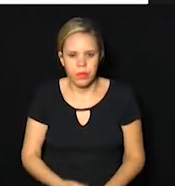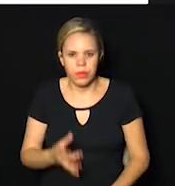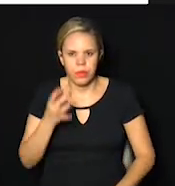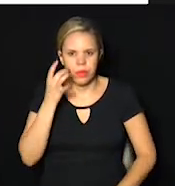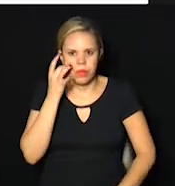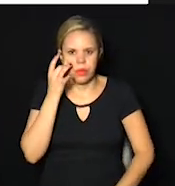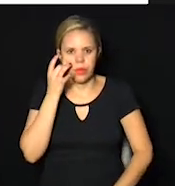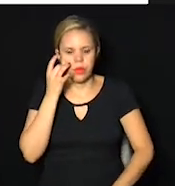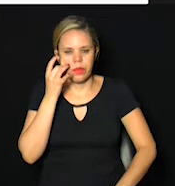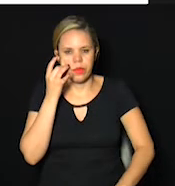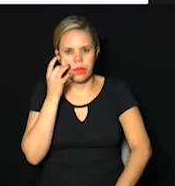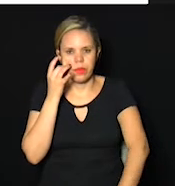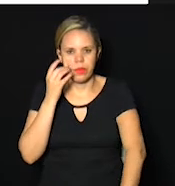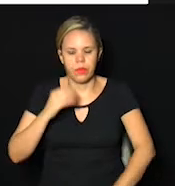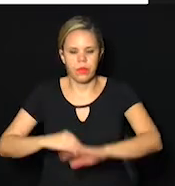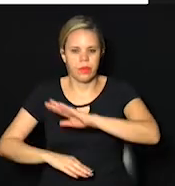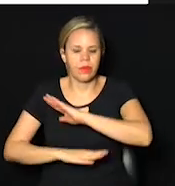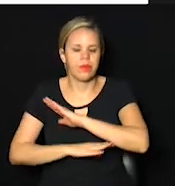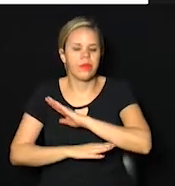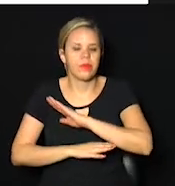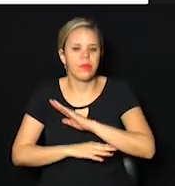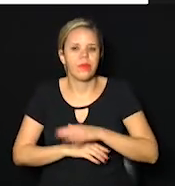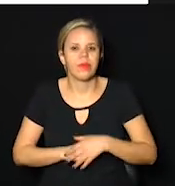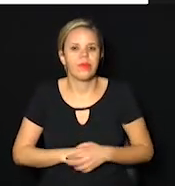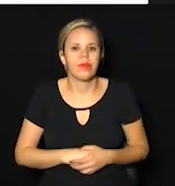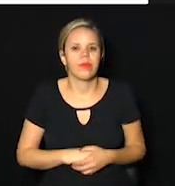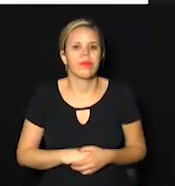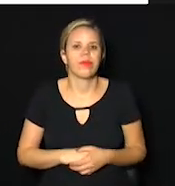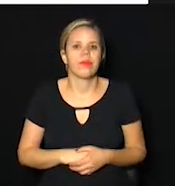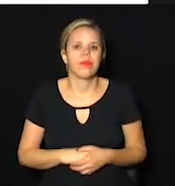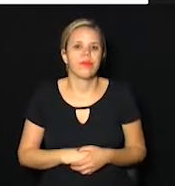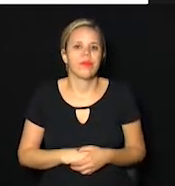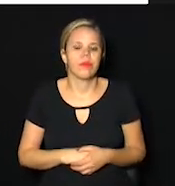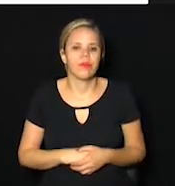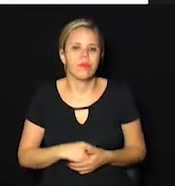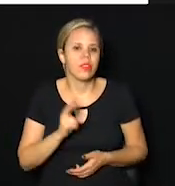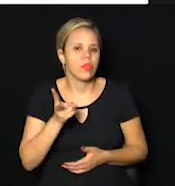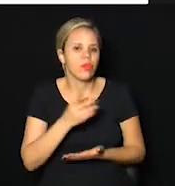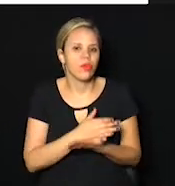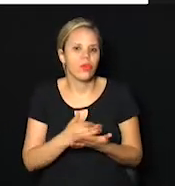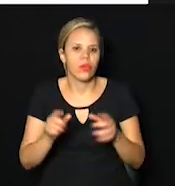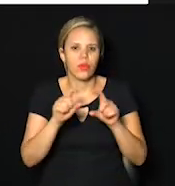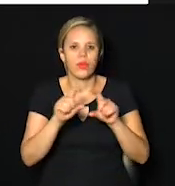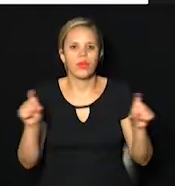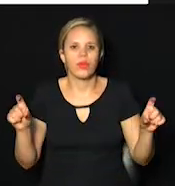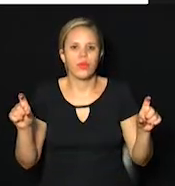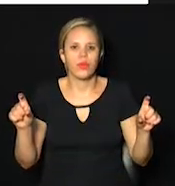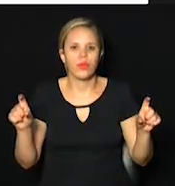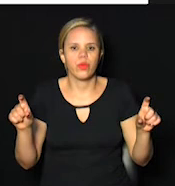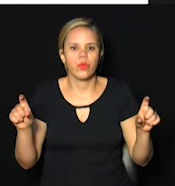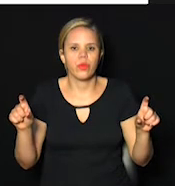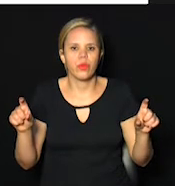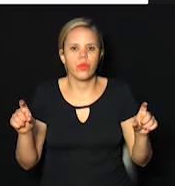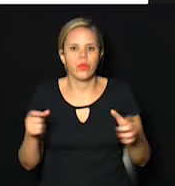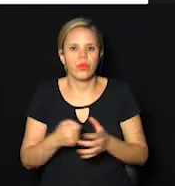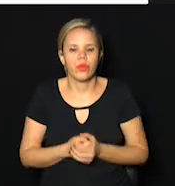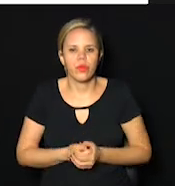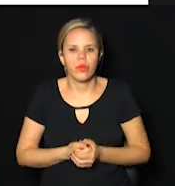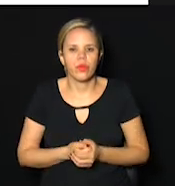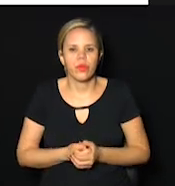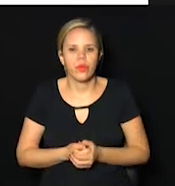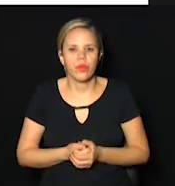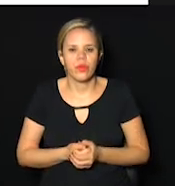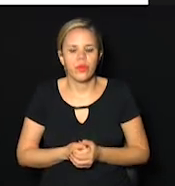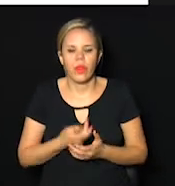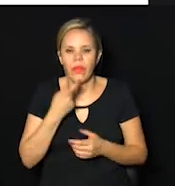Câmara Municipal de Campinas, a gente sempre começa com esta frase. Eu sempre começo as minhas falas sobre política